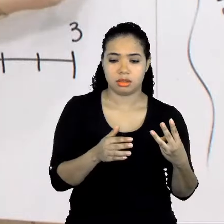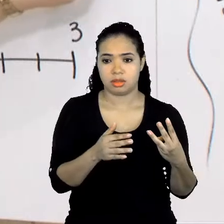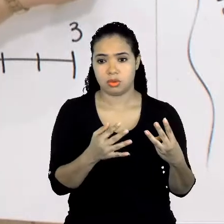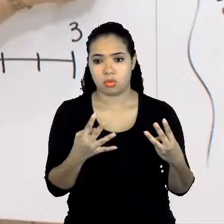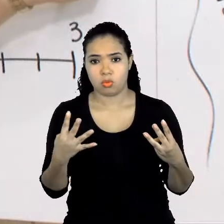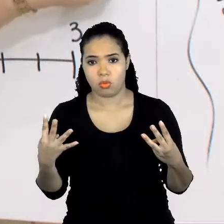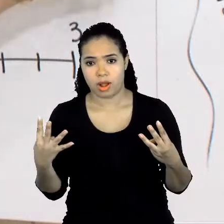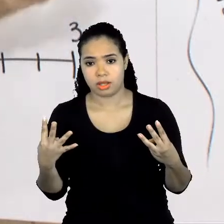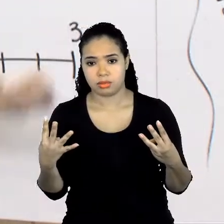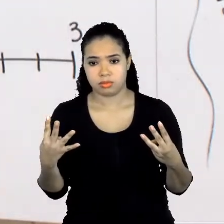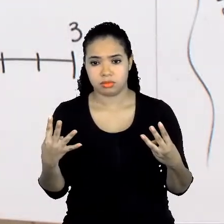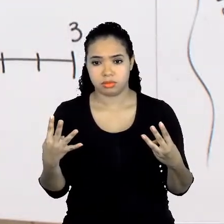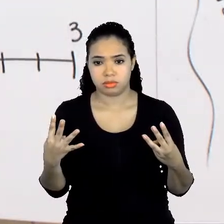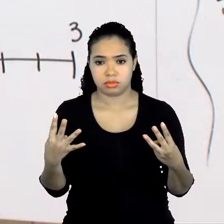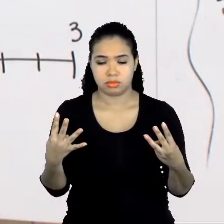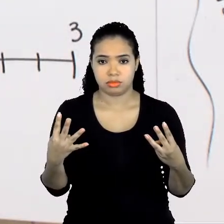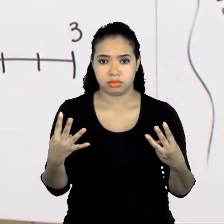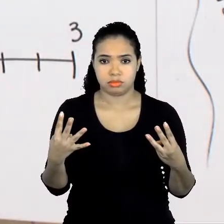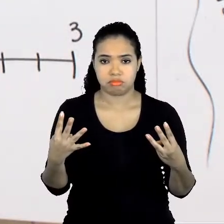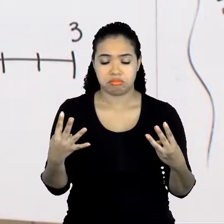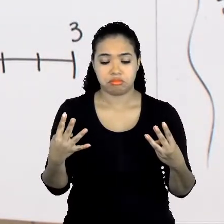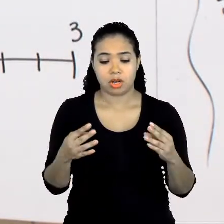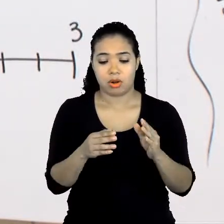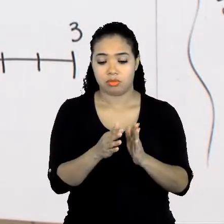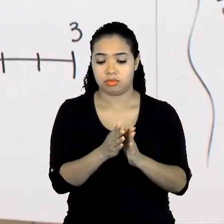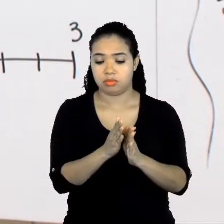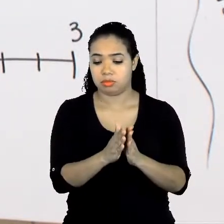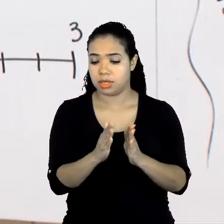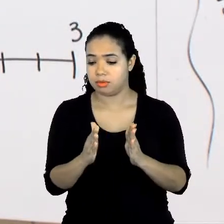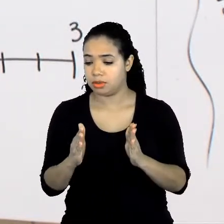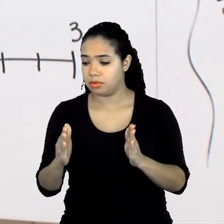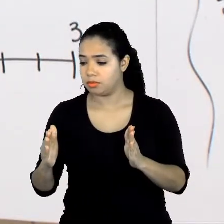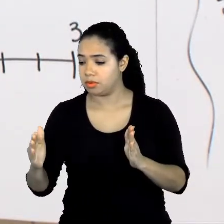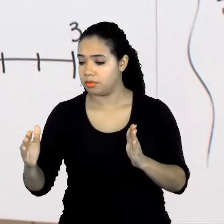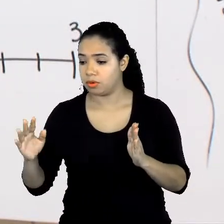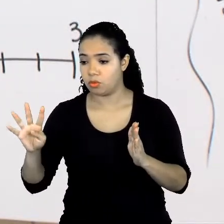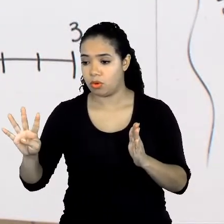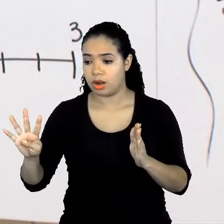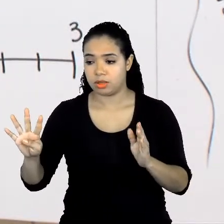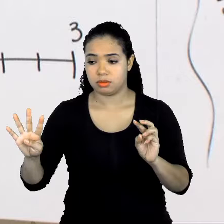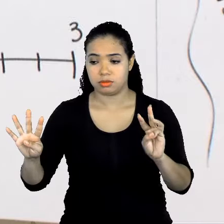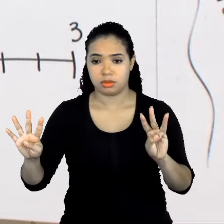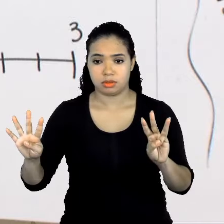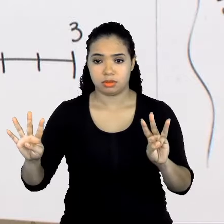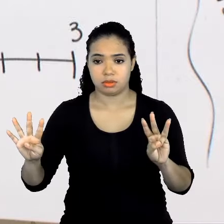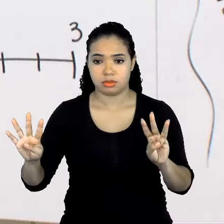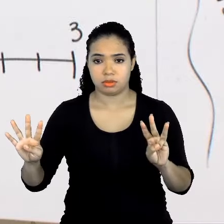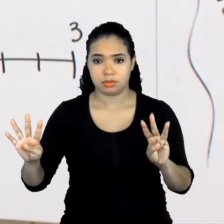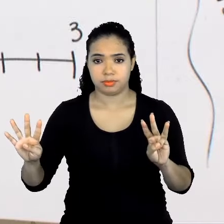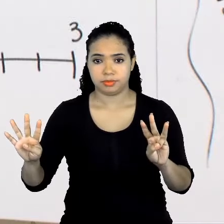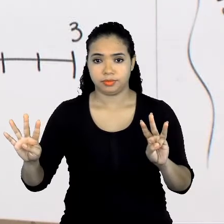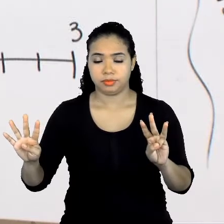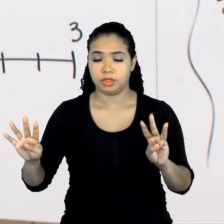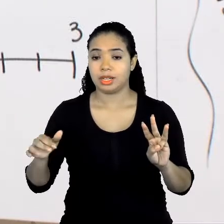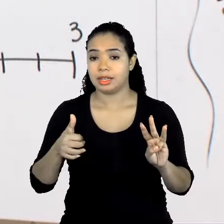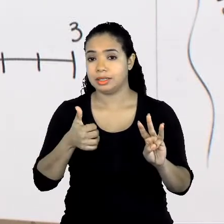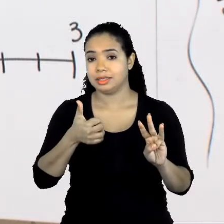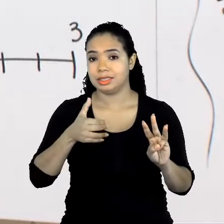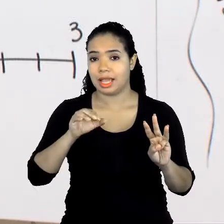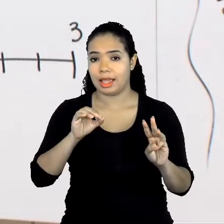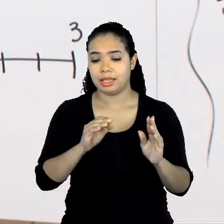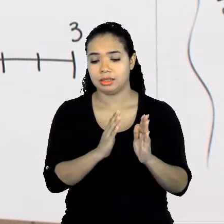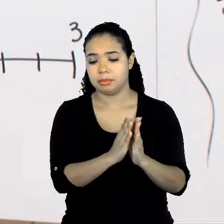4, entre 3 e 4. Divido em 10 partes iguais, utiliza da mesma forma. Pega a